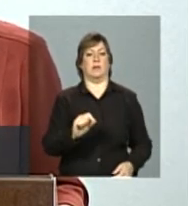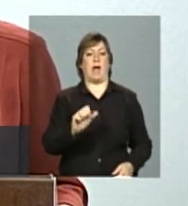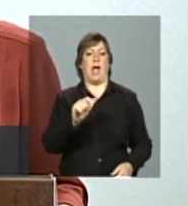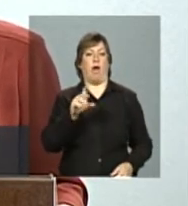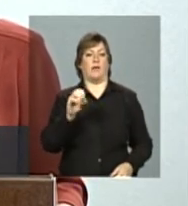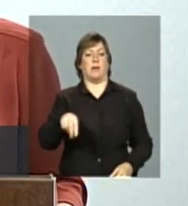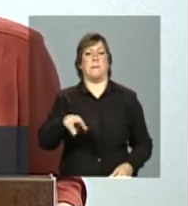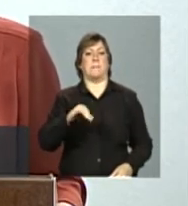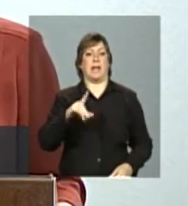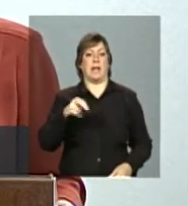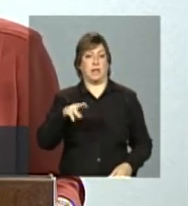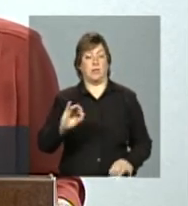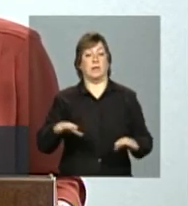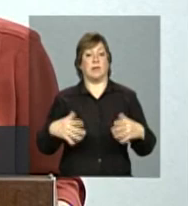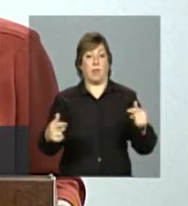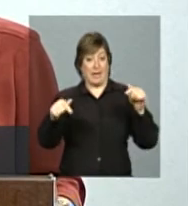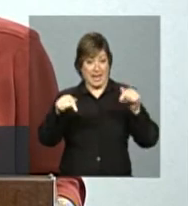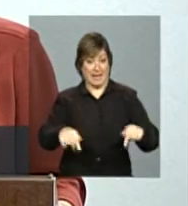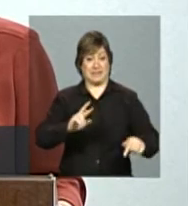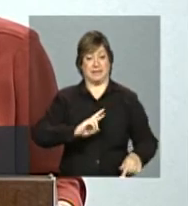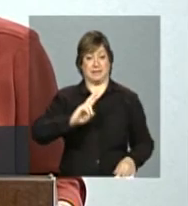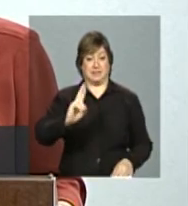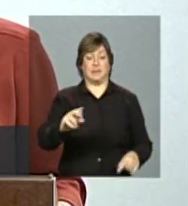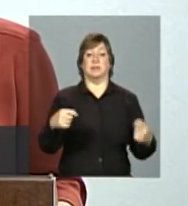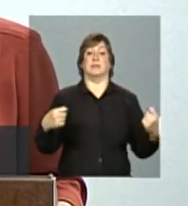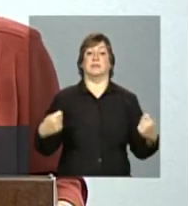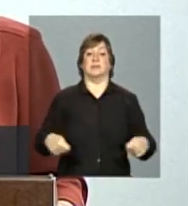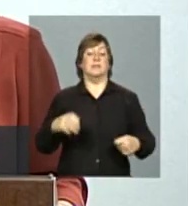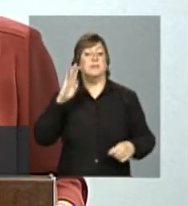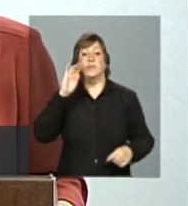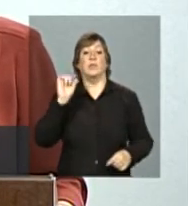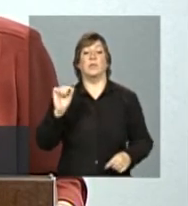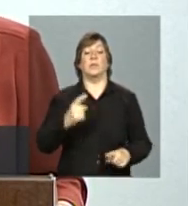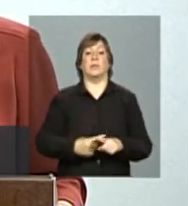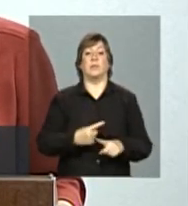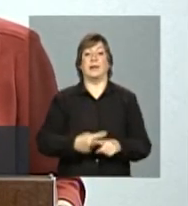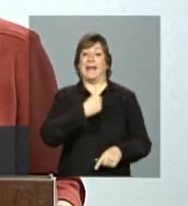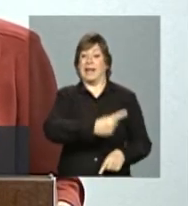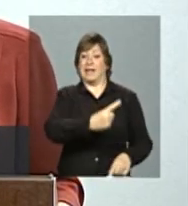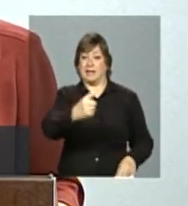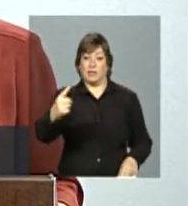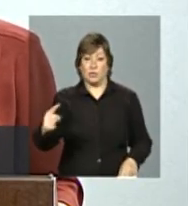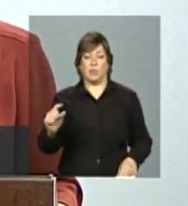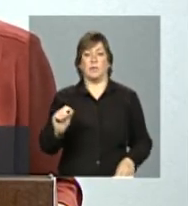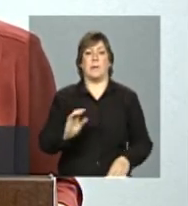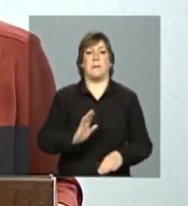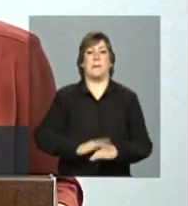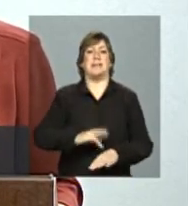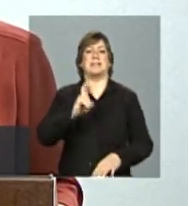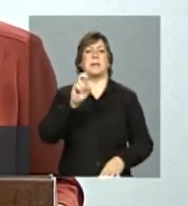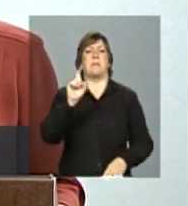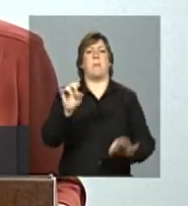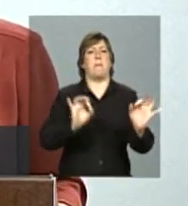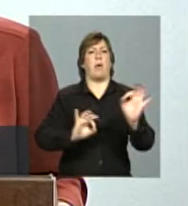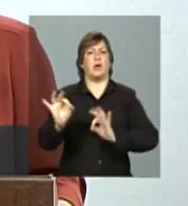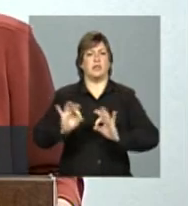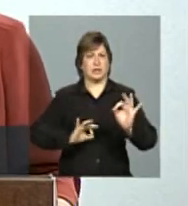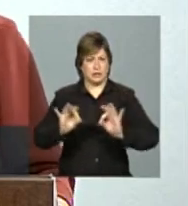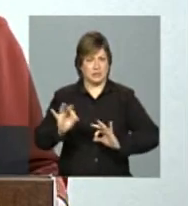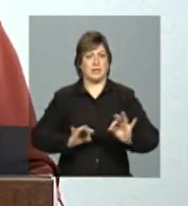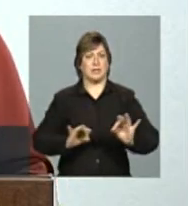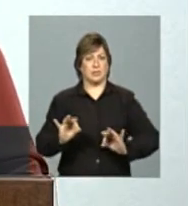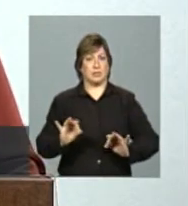milênio esse resultado deve muito a cada um dos mais de 5 mil projetos